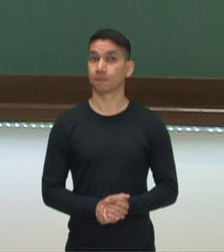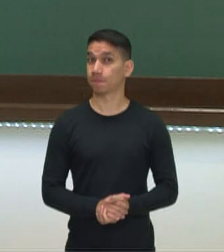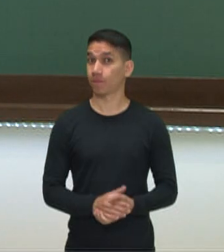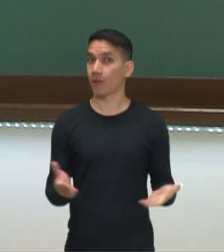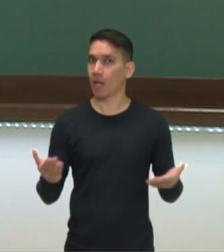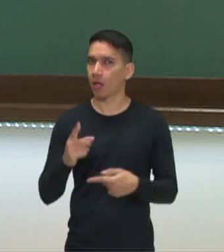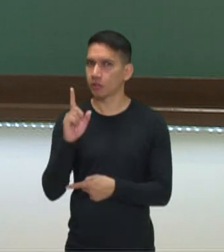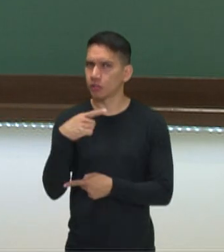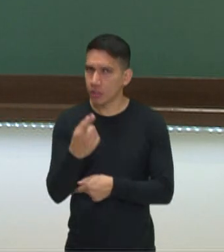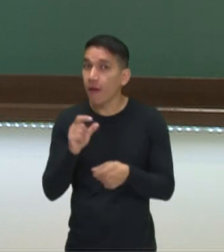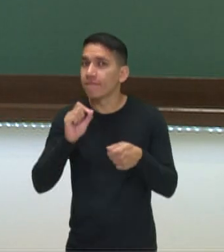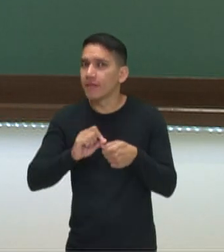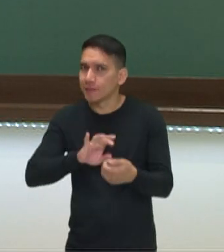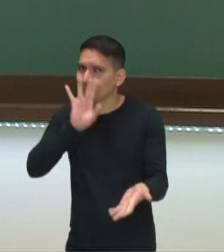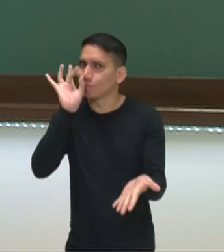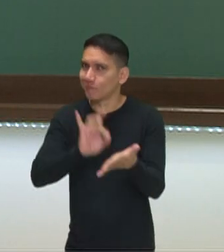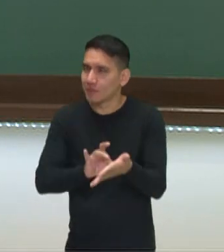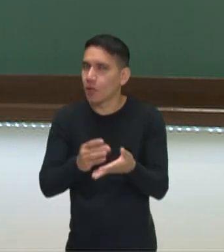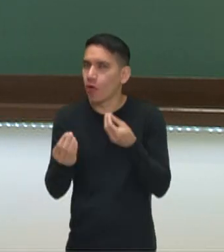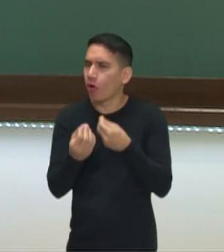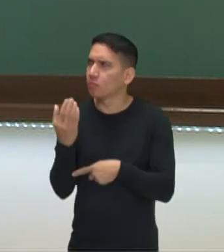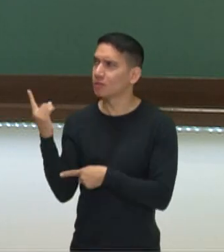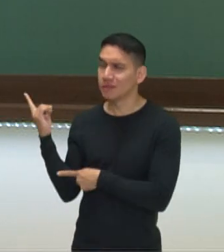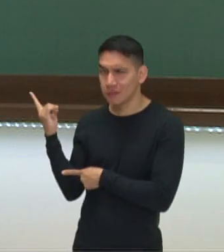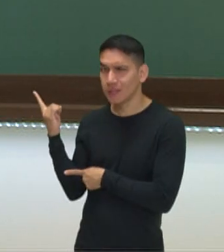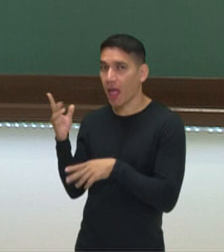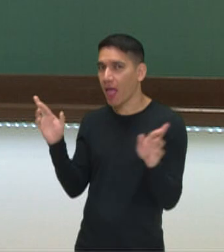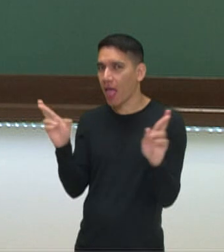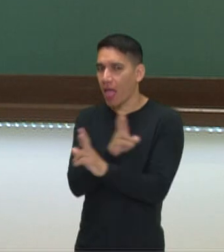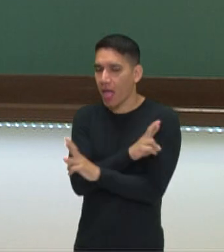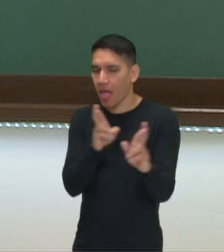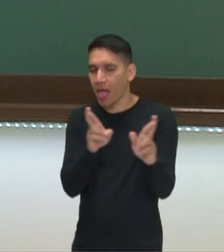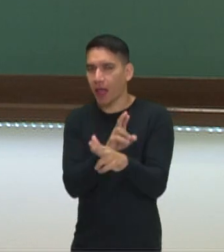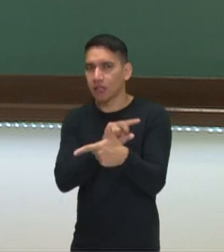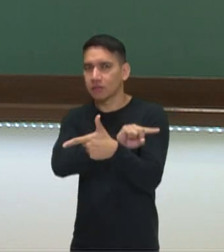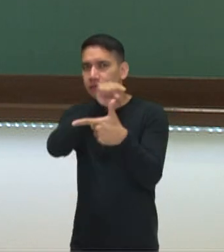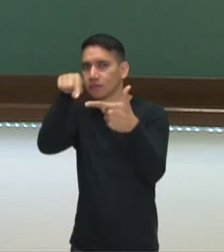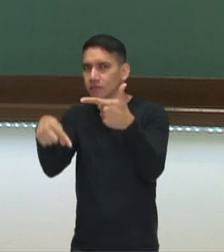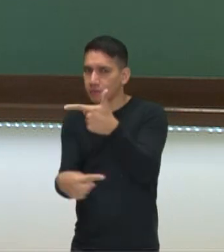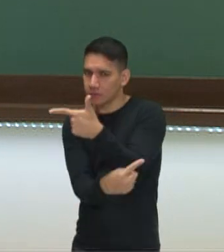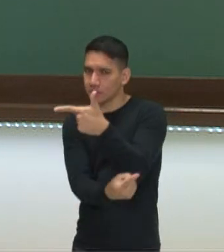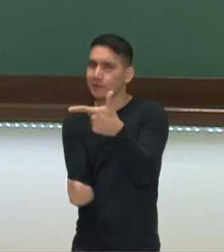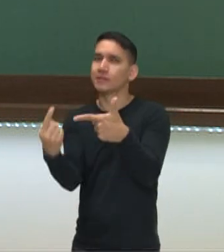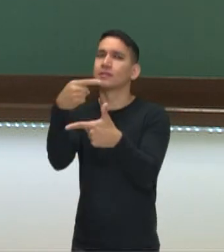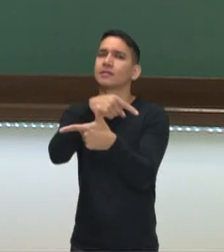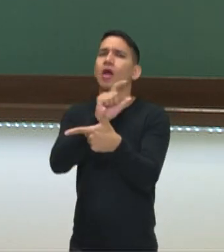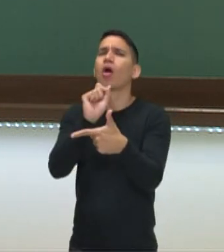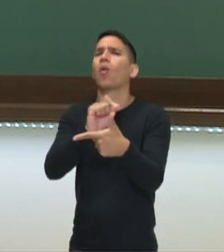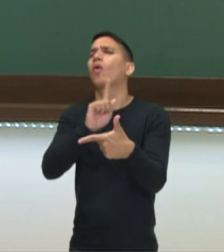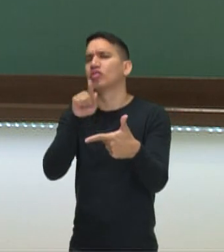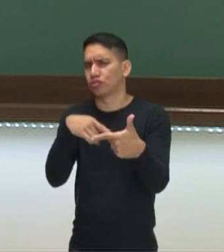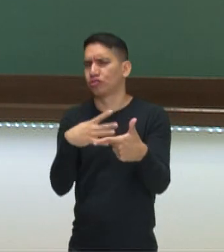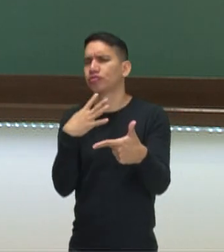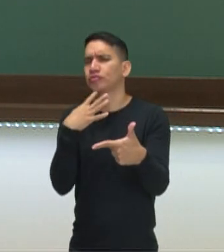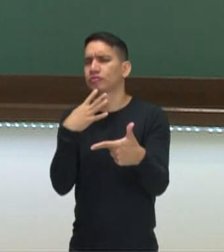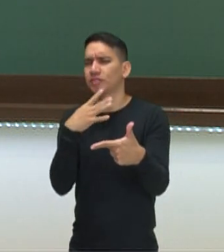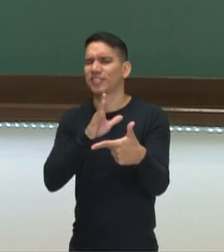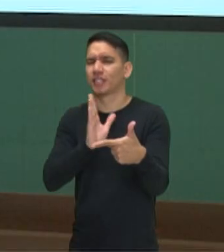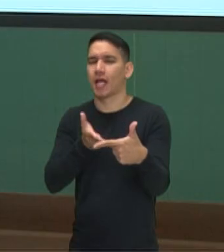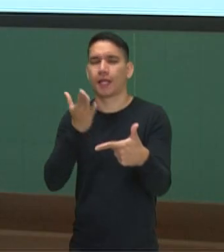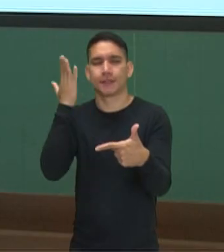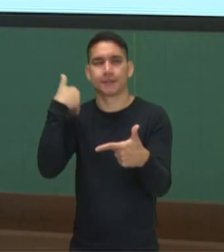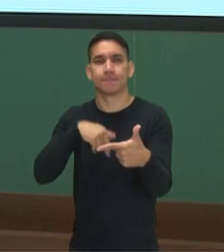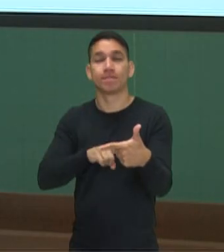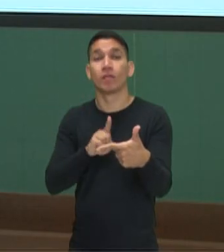Agora a gente vai aplicar essa estrutura de divisão, essa relação fundamental, num exemplo que já é conhecido de vocês.